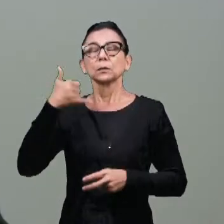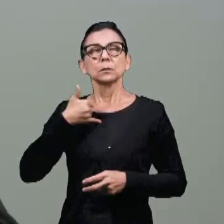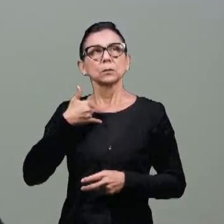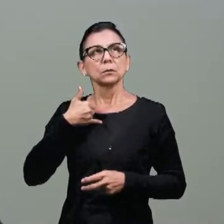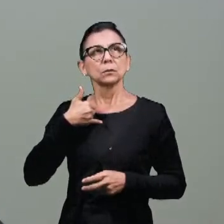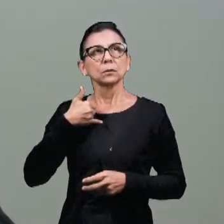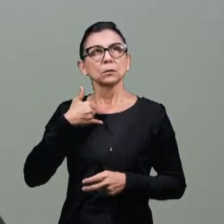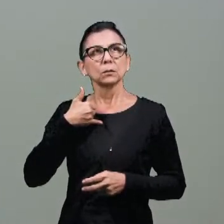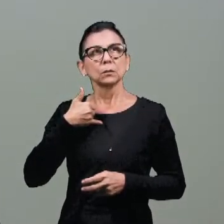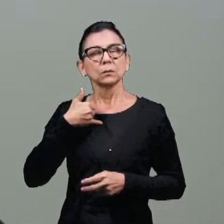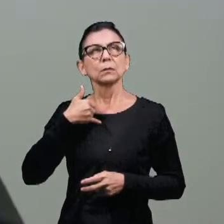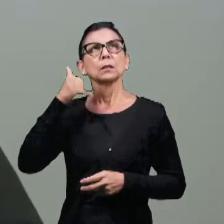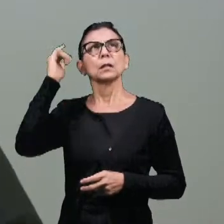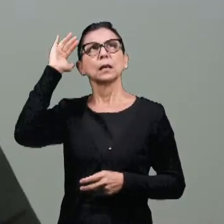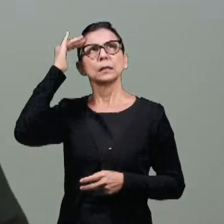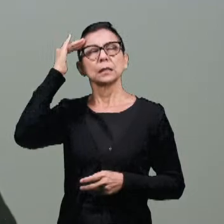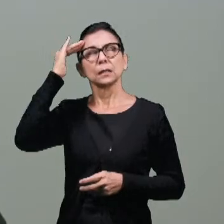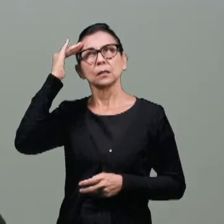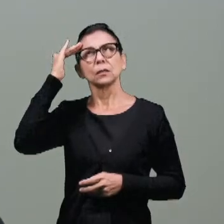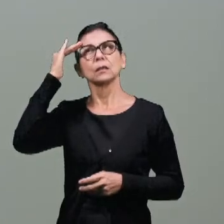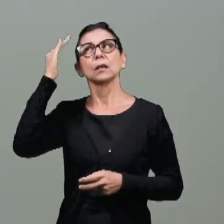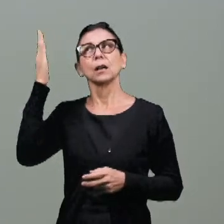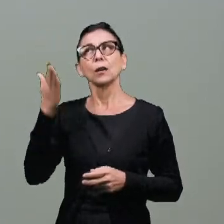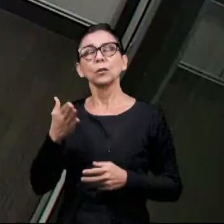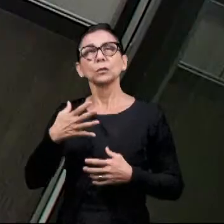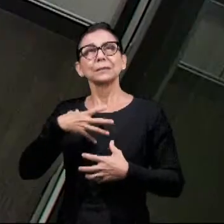comigo? Hoje eu ouvi a voz do Senhor.